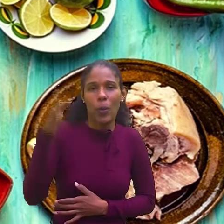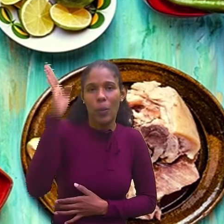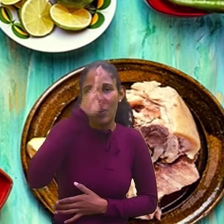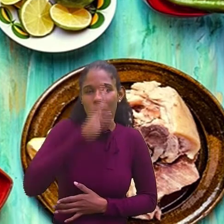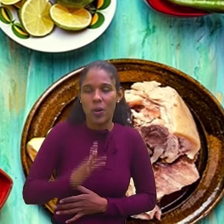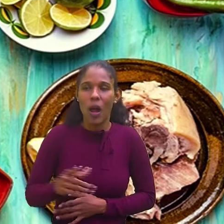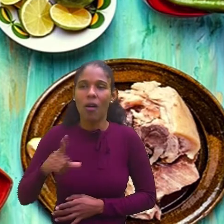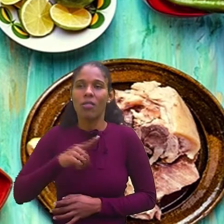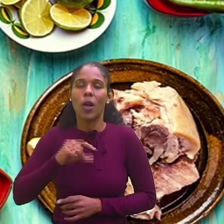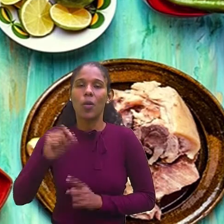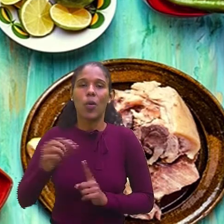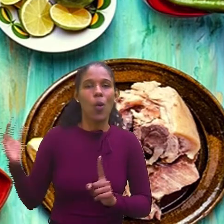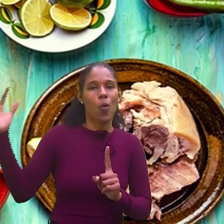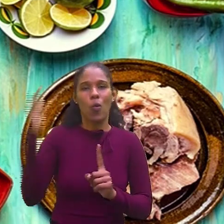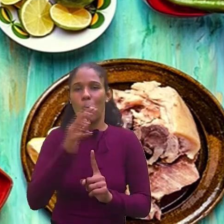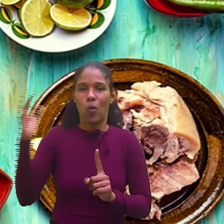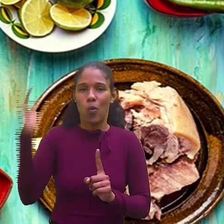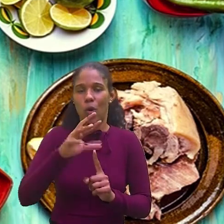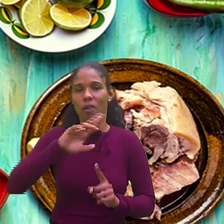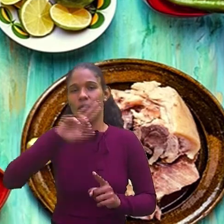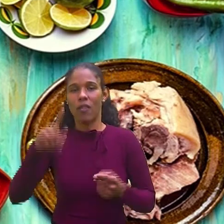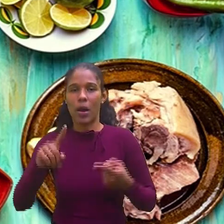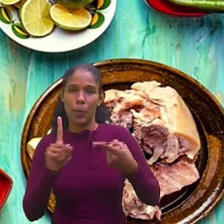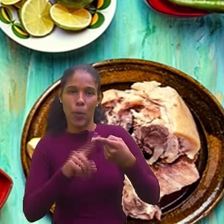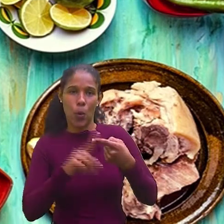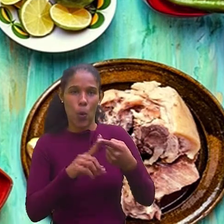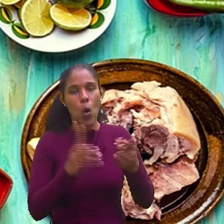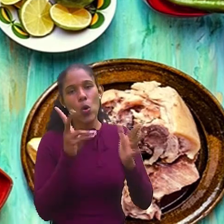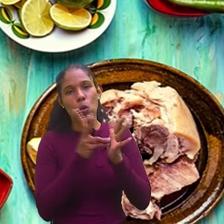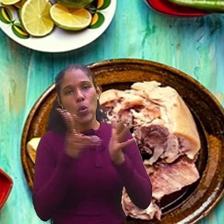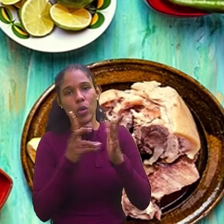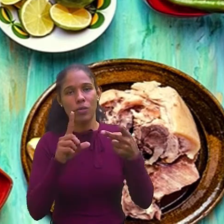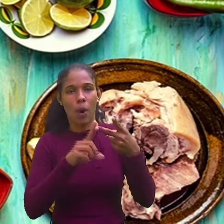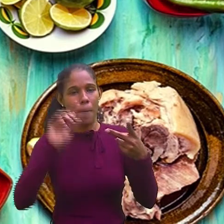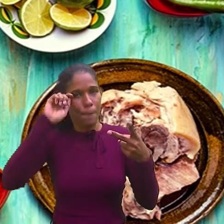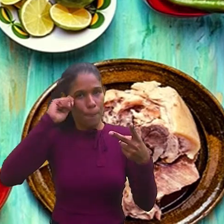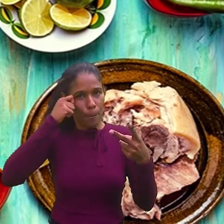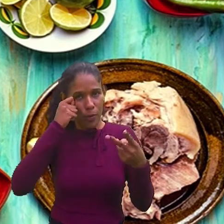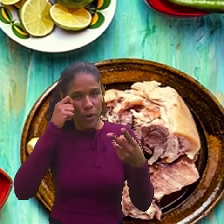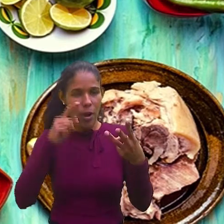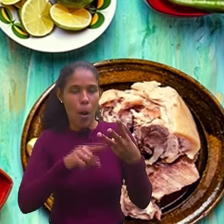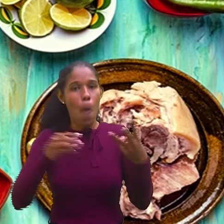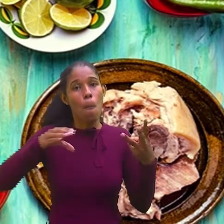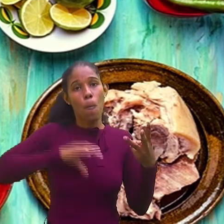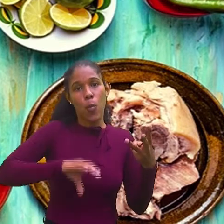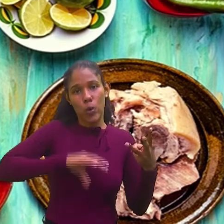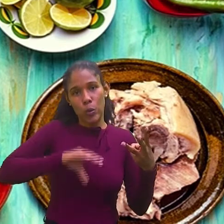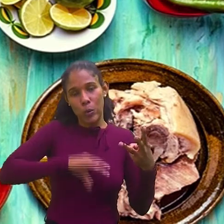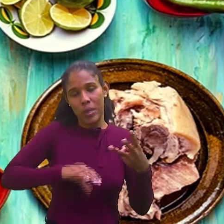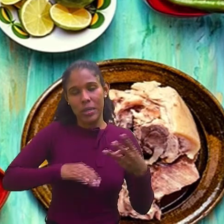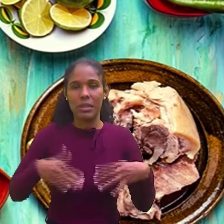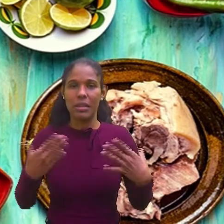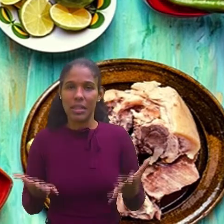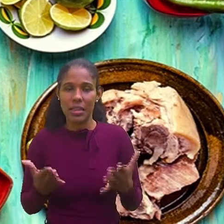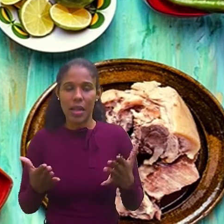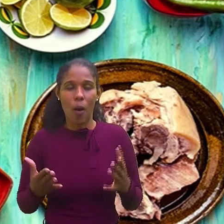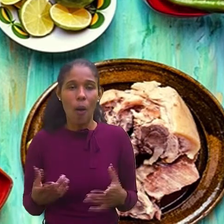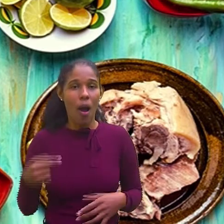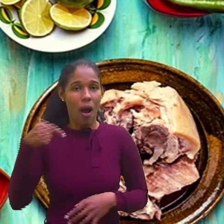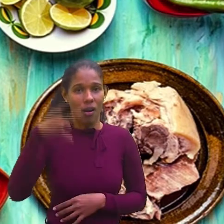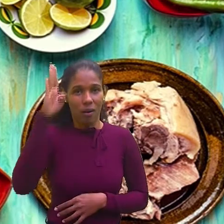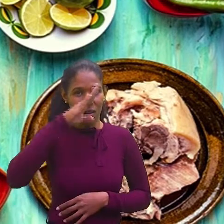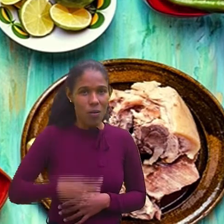indígena, africana e até portuguesa, e essas são só algumas. Tudo isso é reflexo da diversidade encontrada em nosso país.